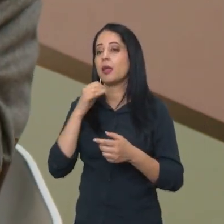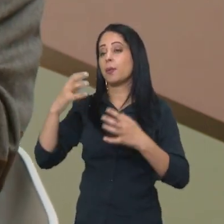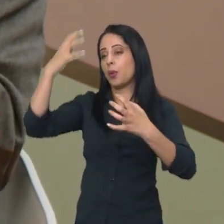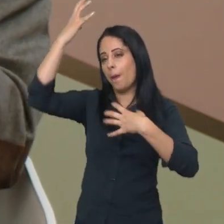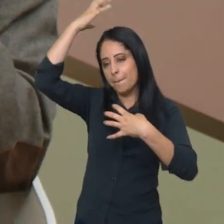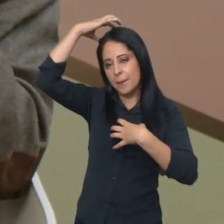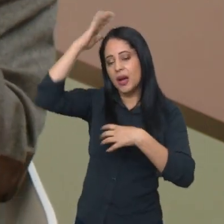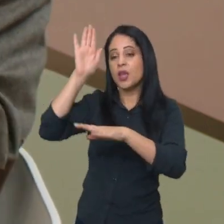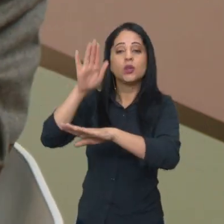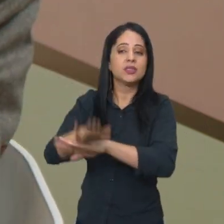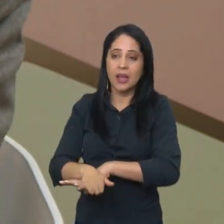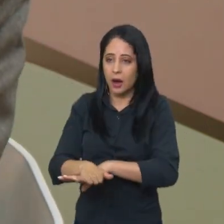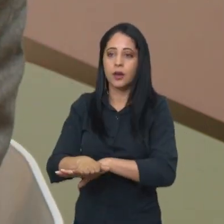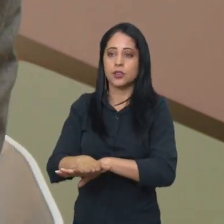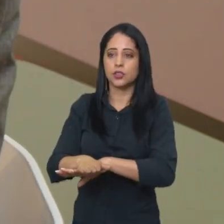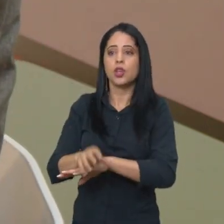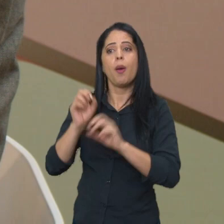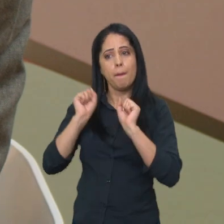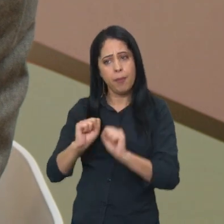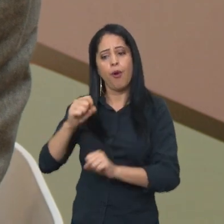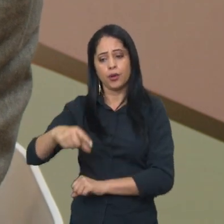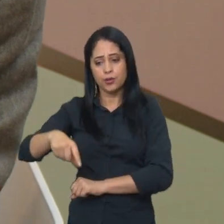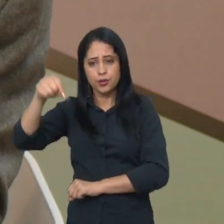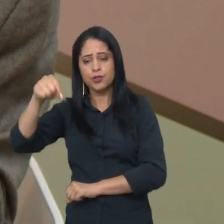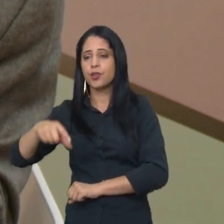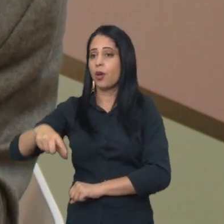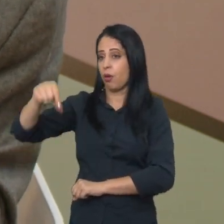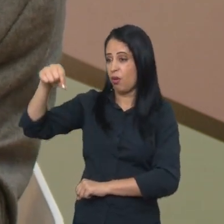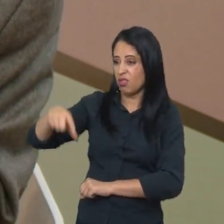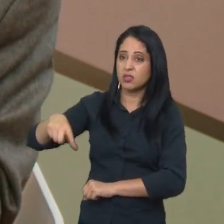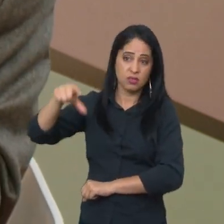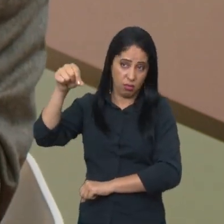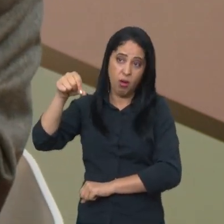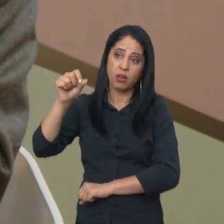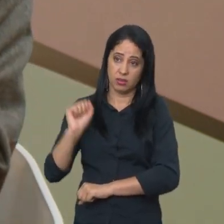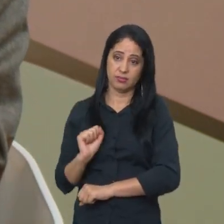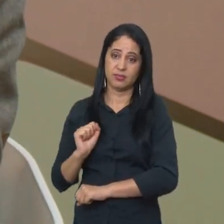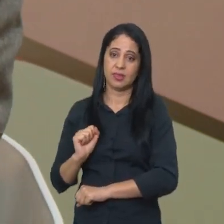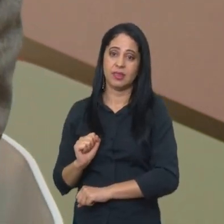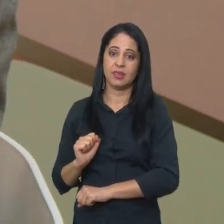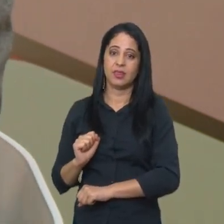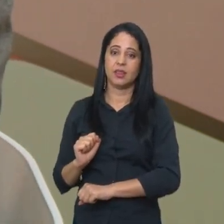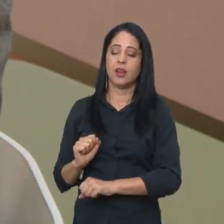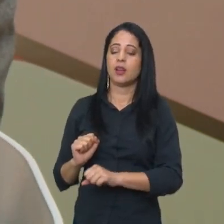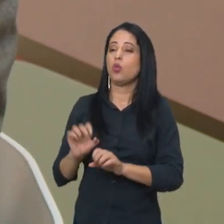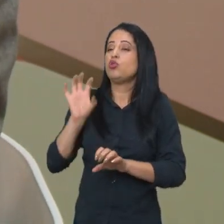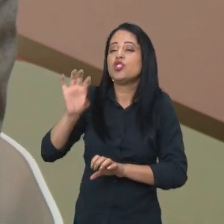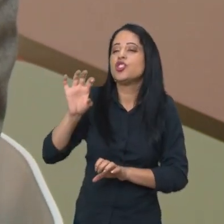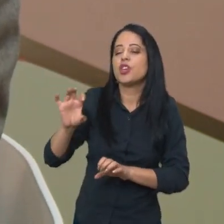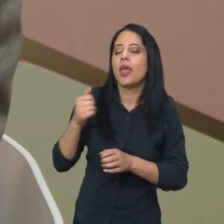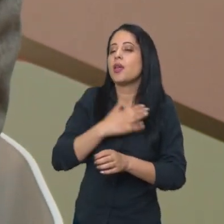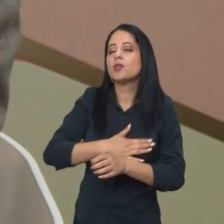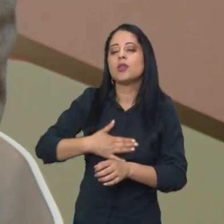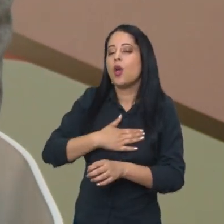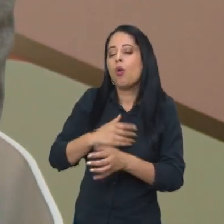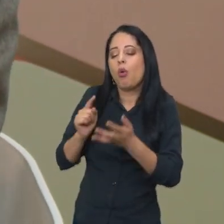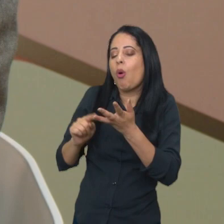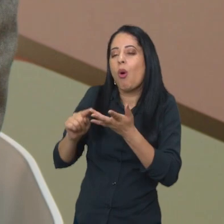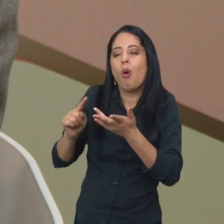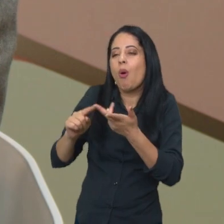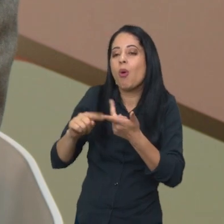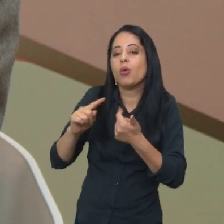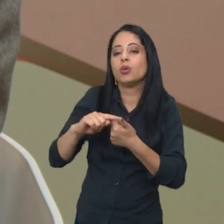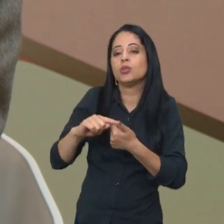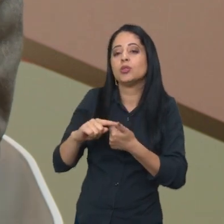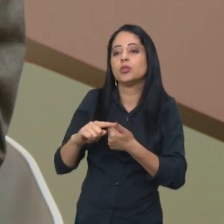Eu gosto de... Sei lá, eu tenho um monte de escolhas em relação a uma tarefa rotineira como o banho. Jeito que eu gosto das coisas. Então, essa